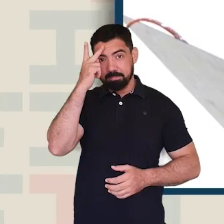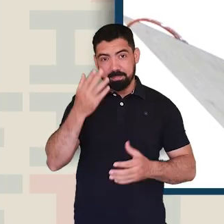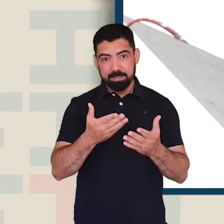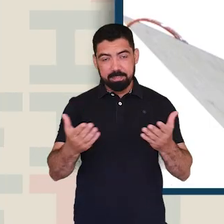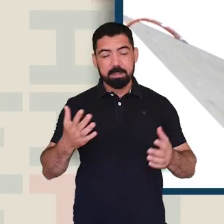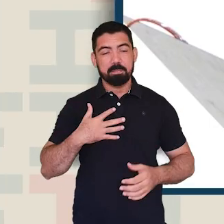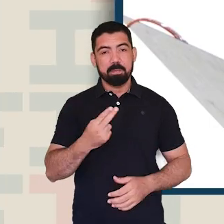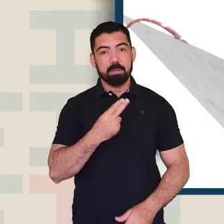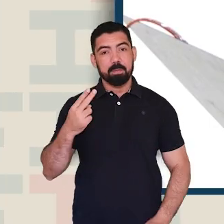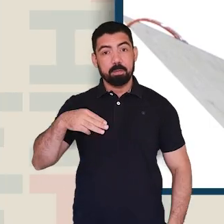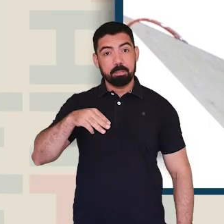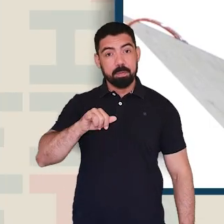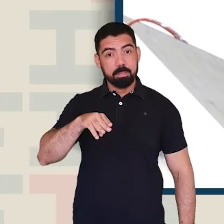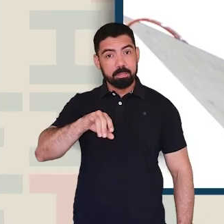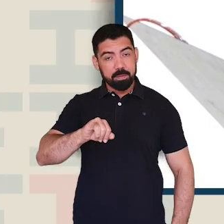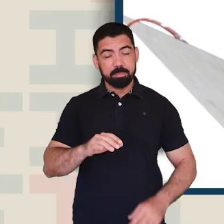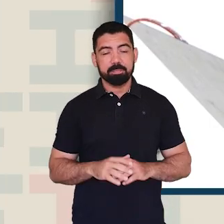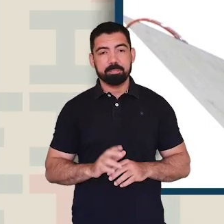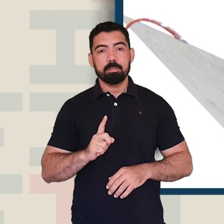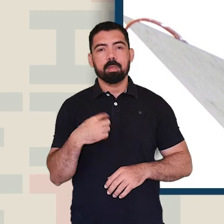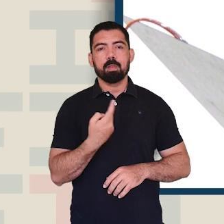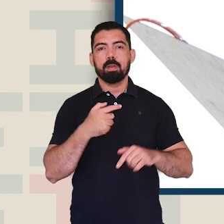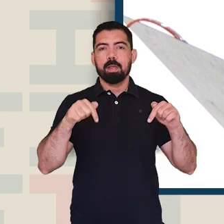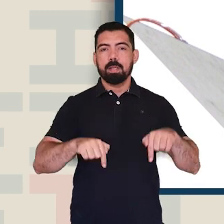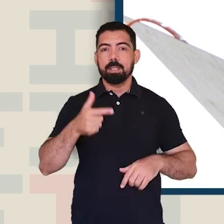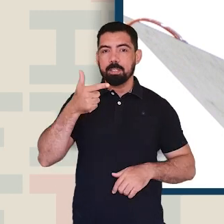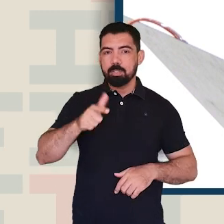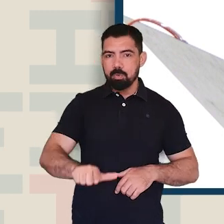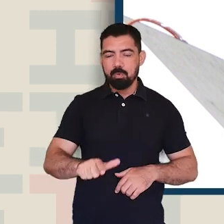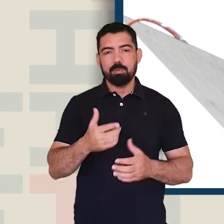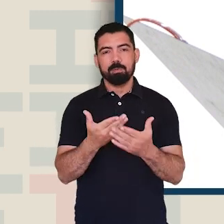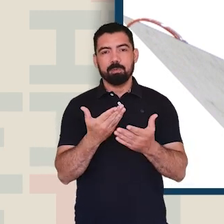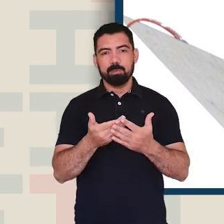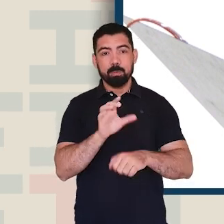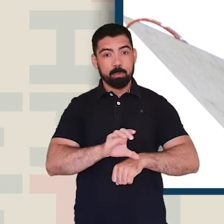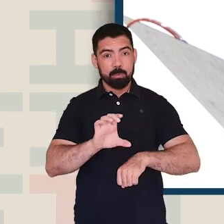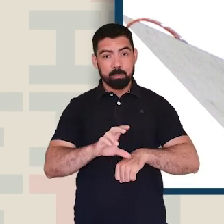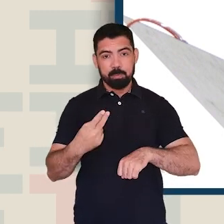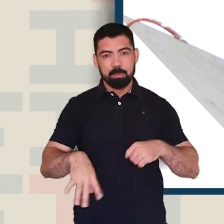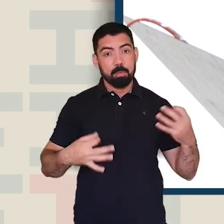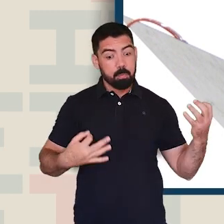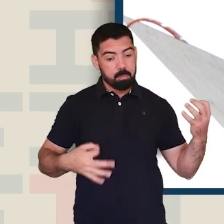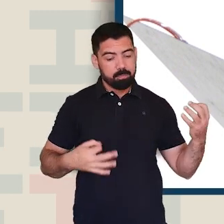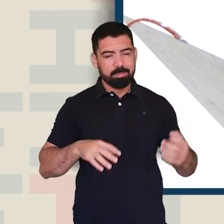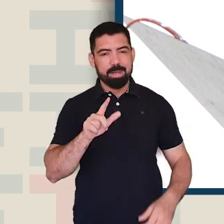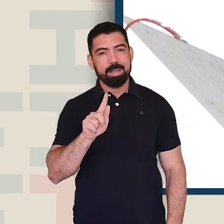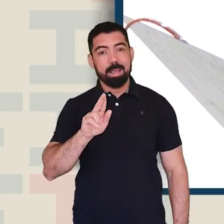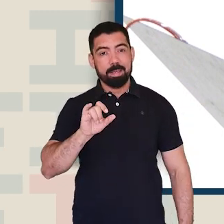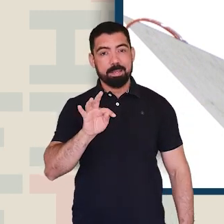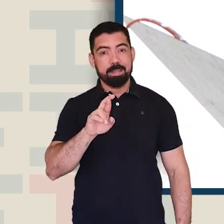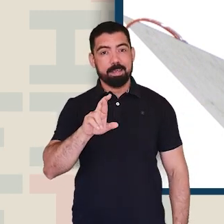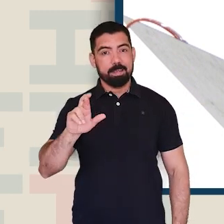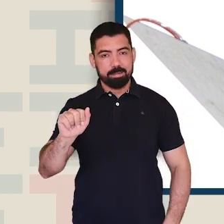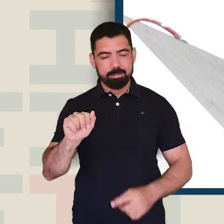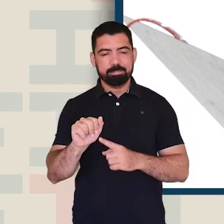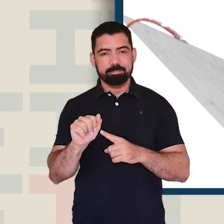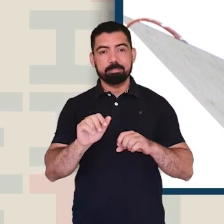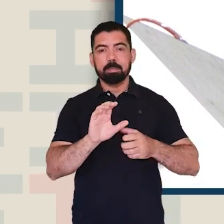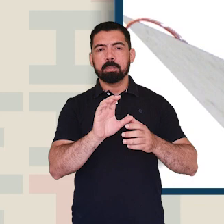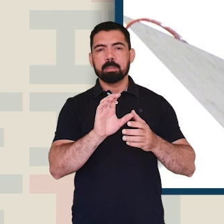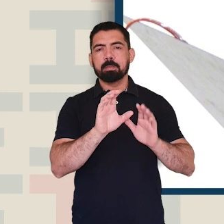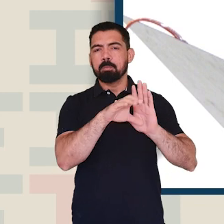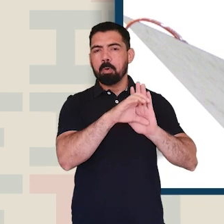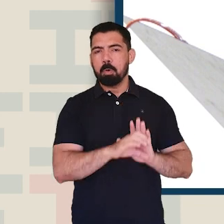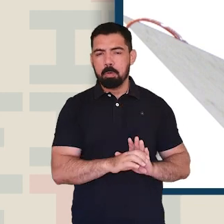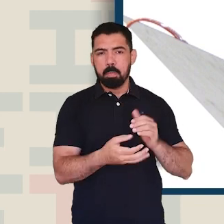Olá pessoal, sou Mimi Rocha, estamos aqui em mais um módulo do nosso curso de guitarra, com conceitos